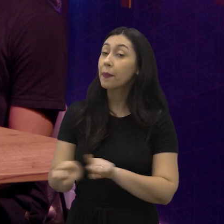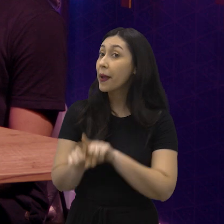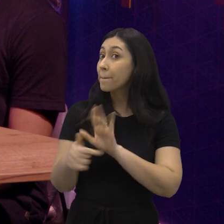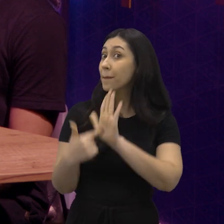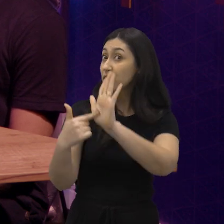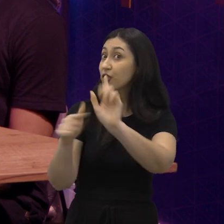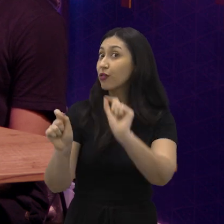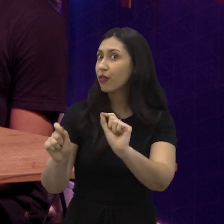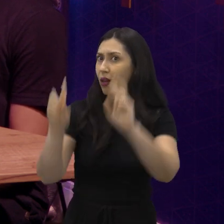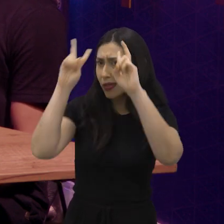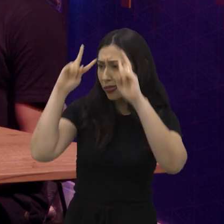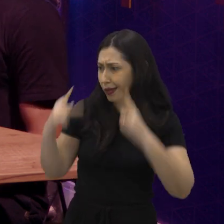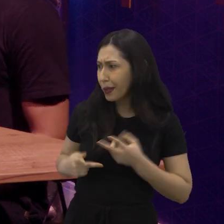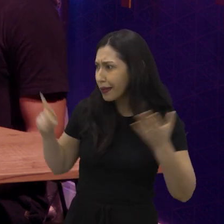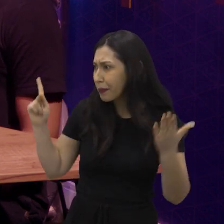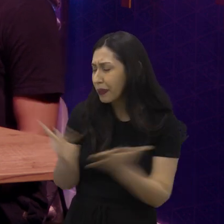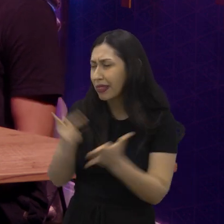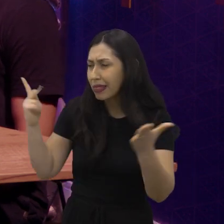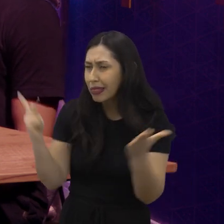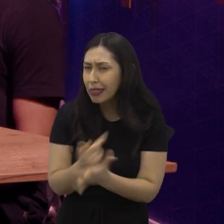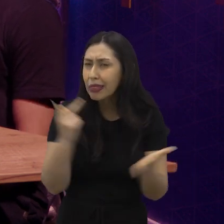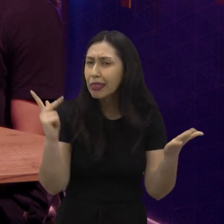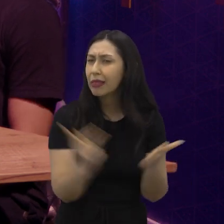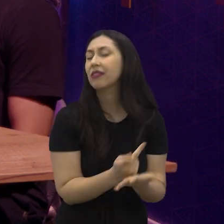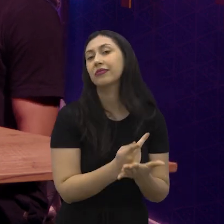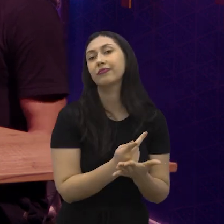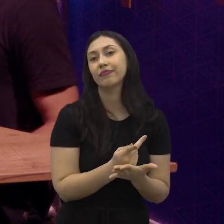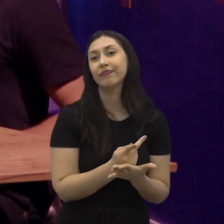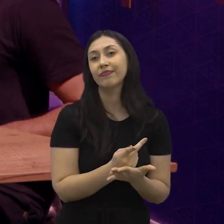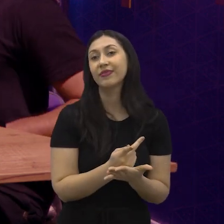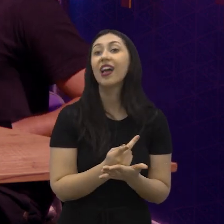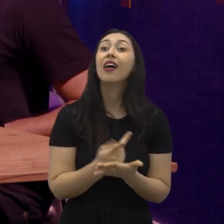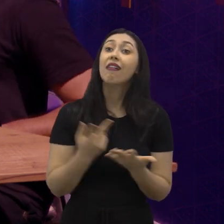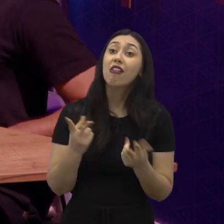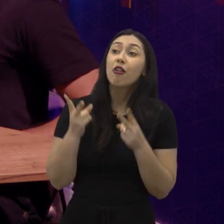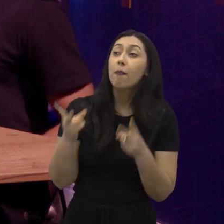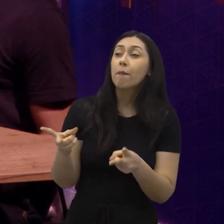humano errando também, né? E eu acho que a gente vai ver isso muito